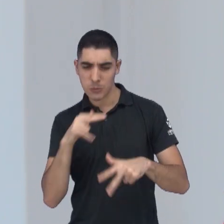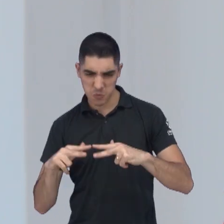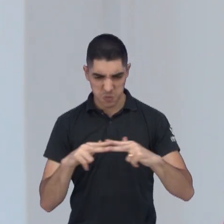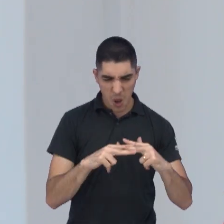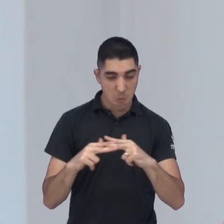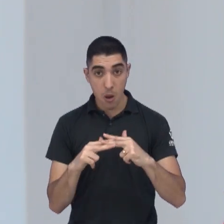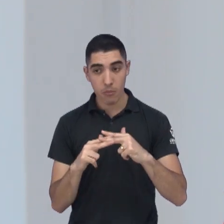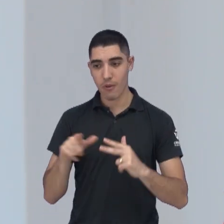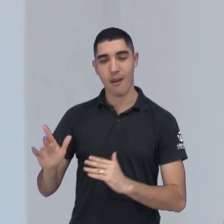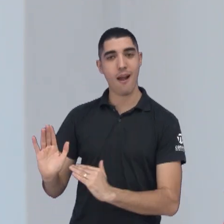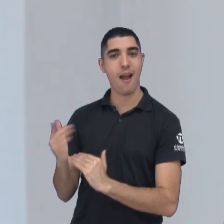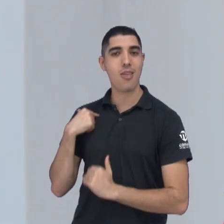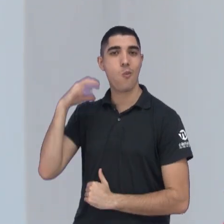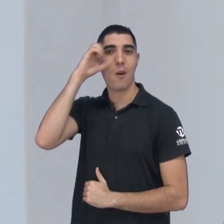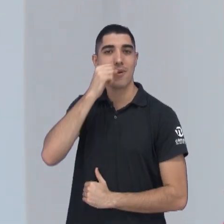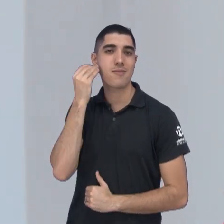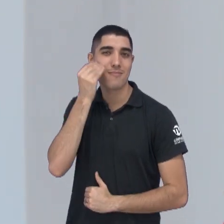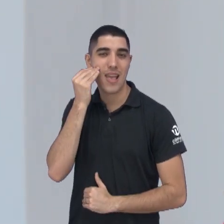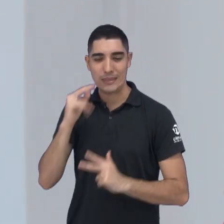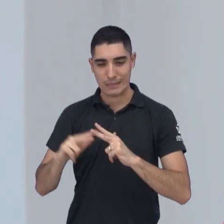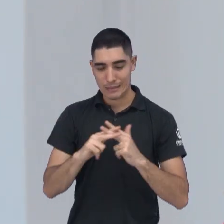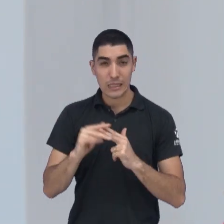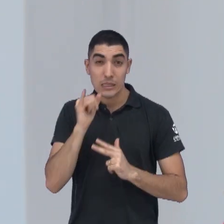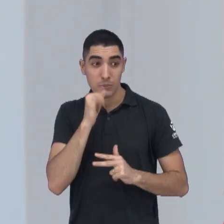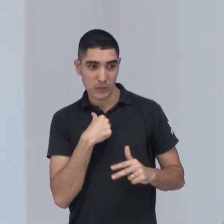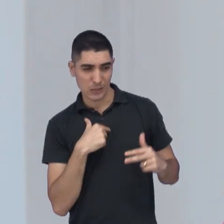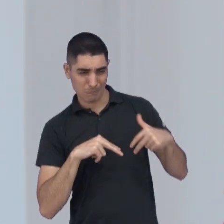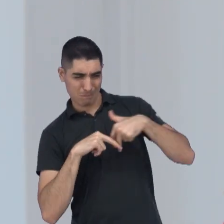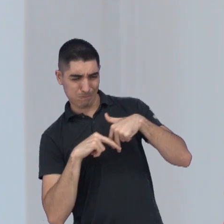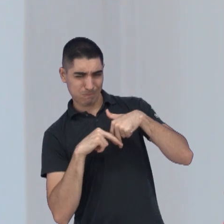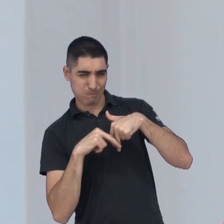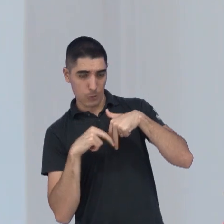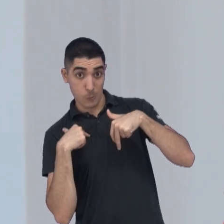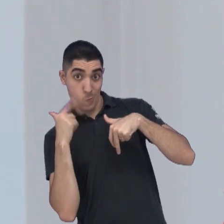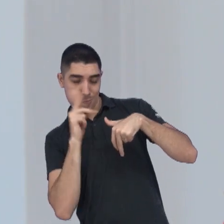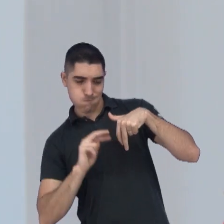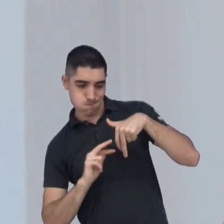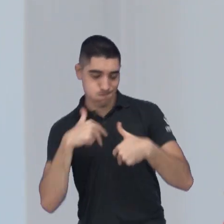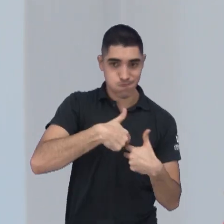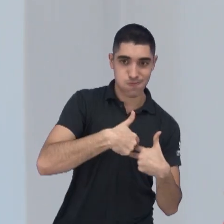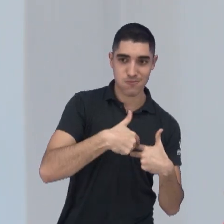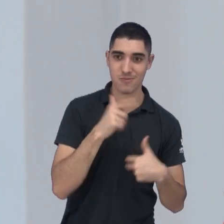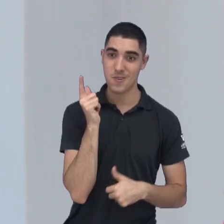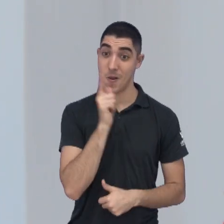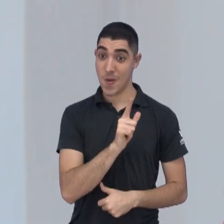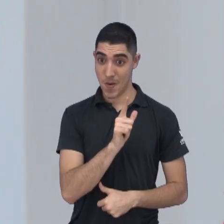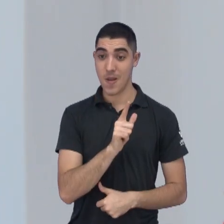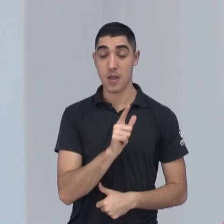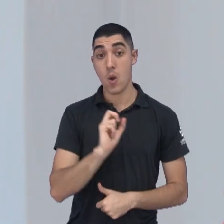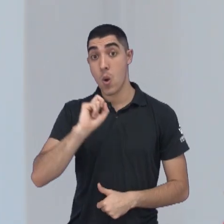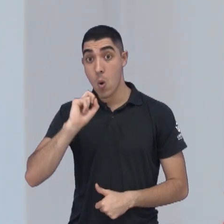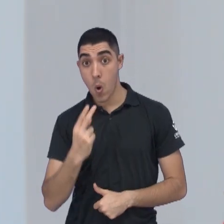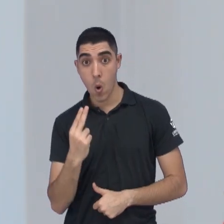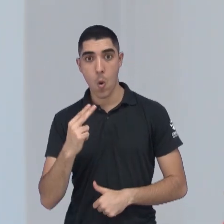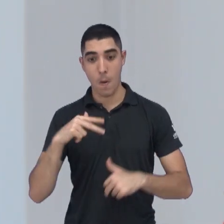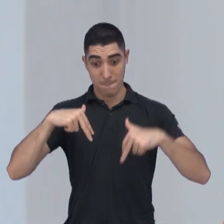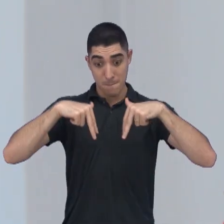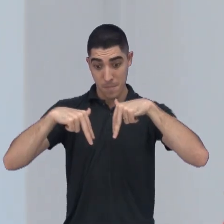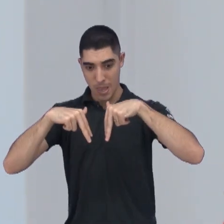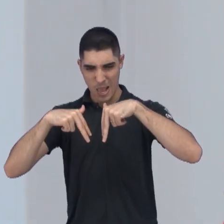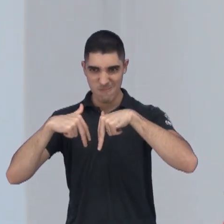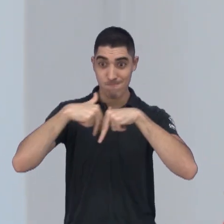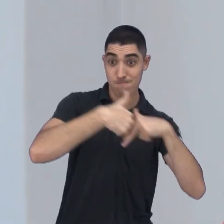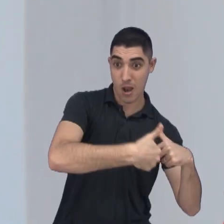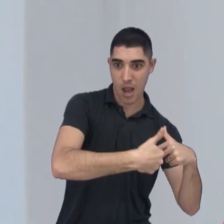wrestling ajuda. Se você está tomando algum sufoco no chão, você consegue levantar. Já na parte de pé, você consegue jogar para baixo. Então é um